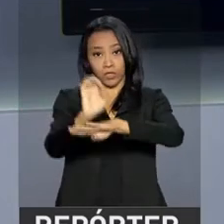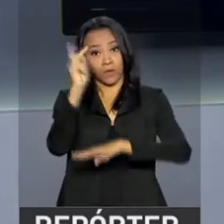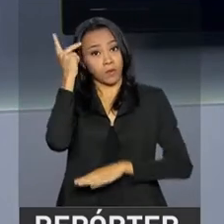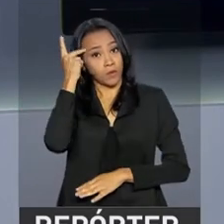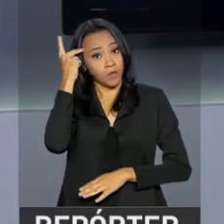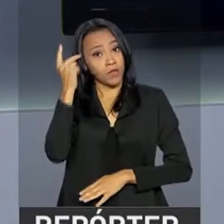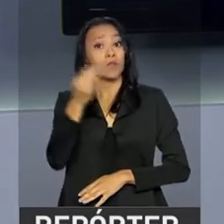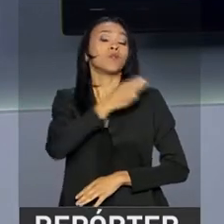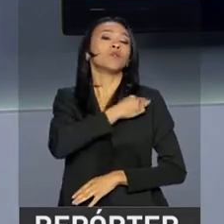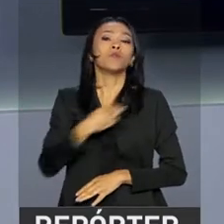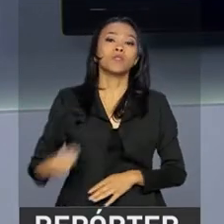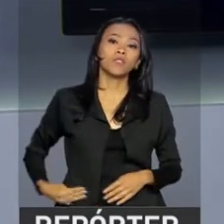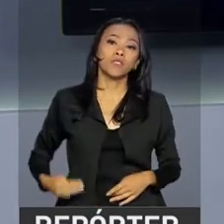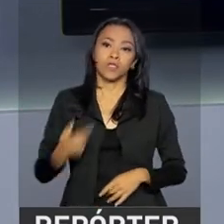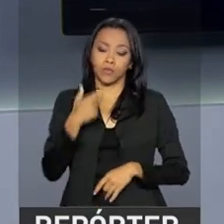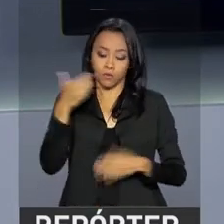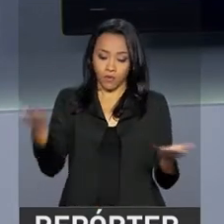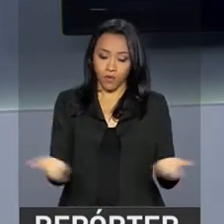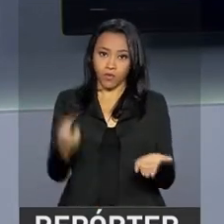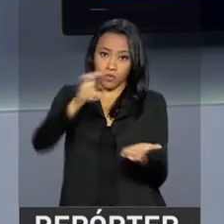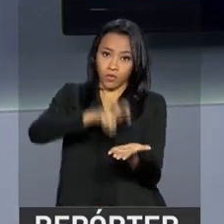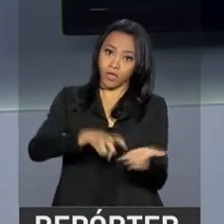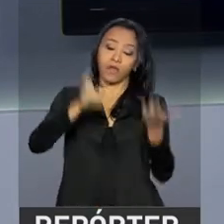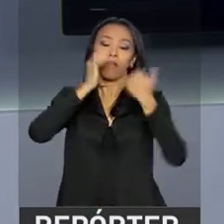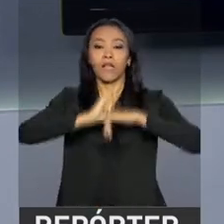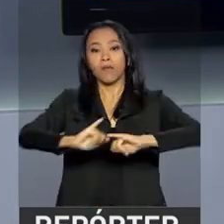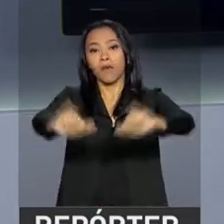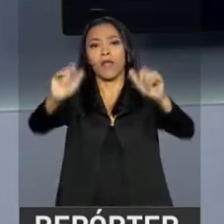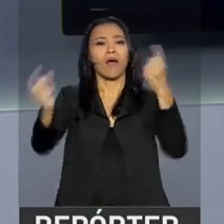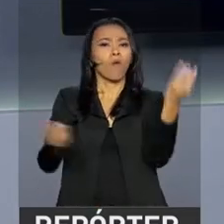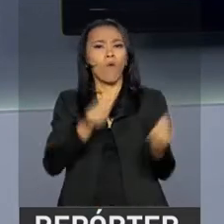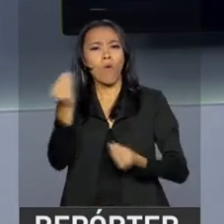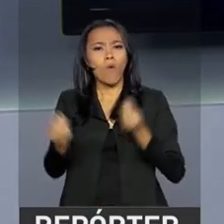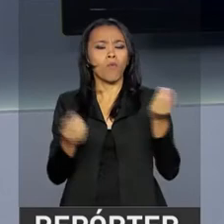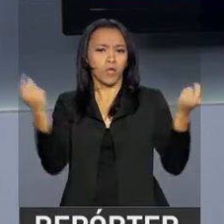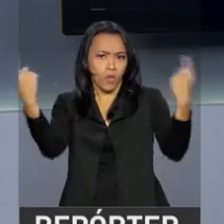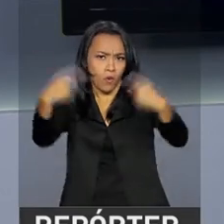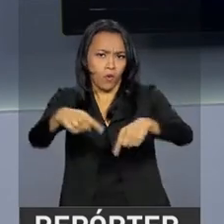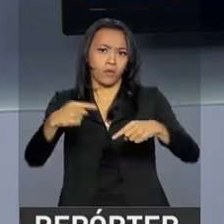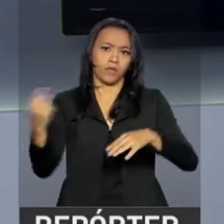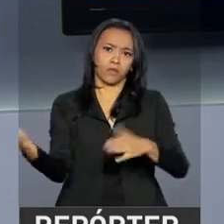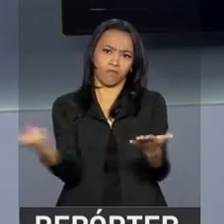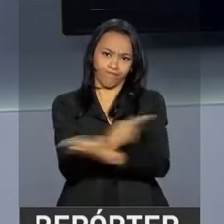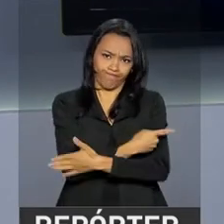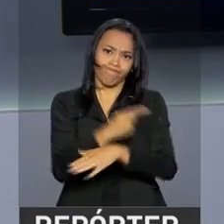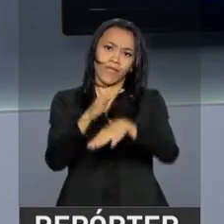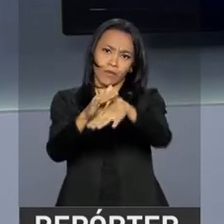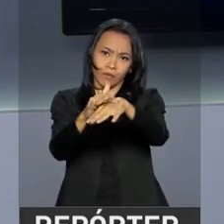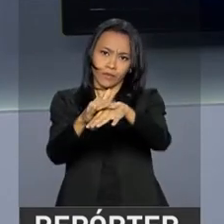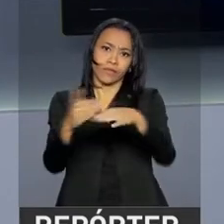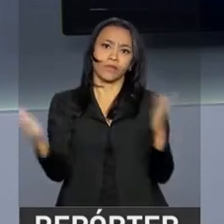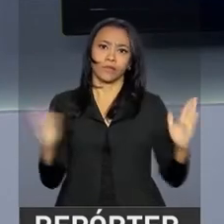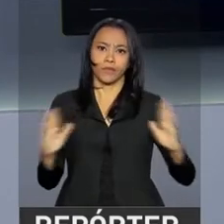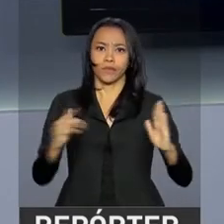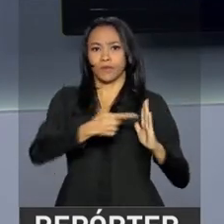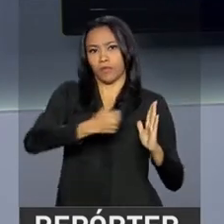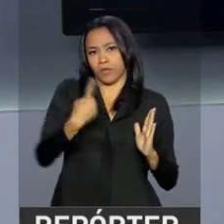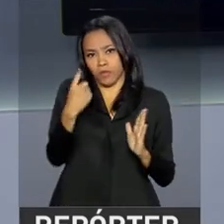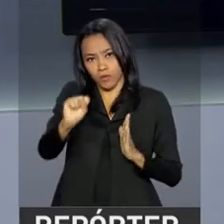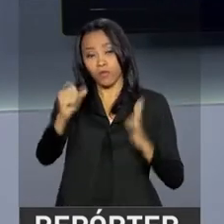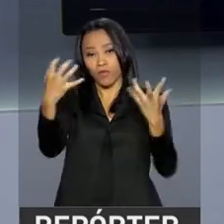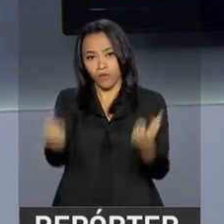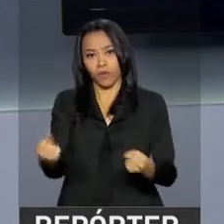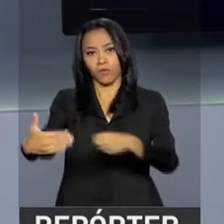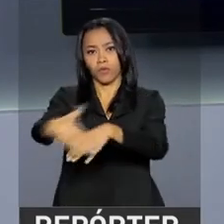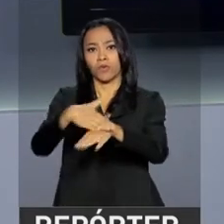barros anuncia agora pela manhã as ações do governo para enfrentar a doença em 2018 nós vamos conversar ao vivo com repórter nem